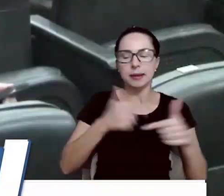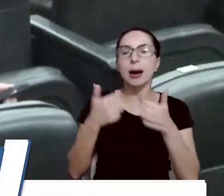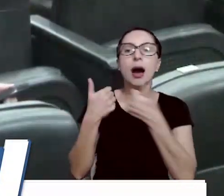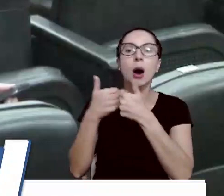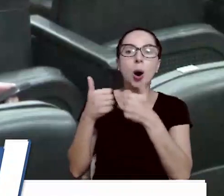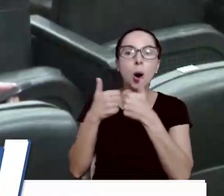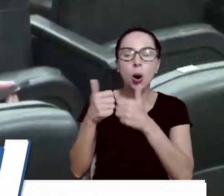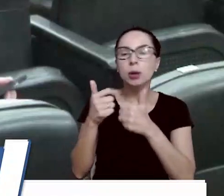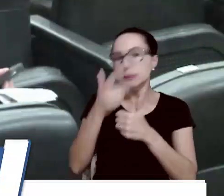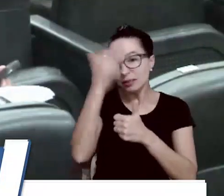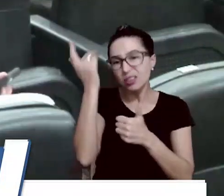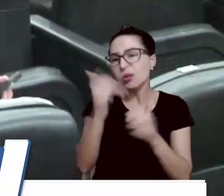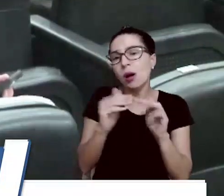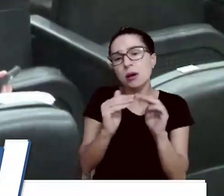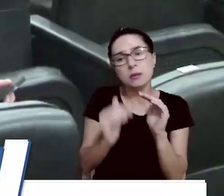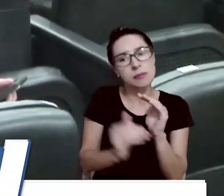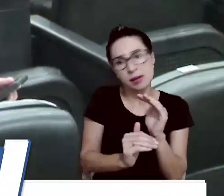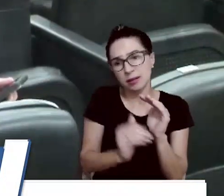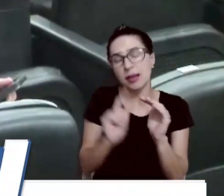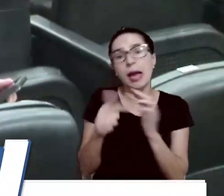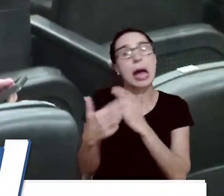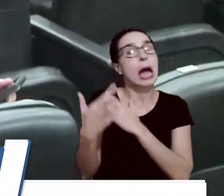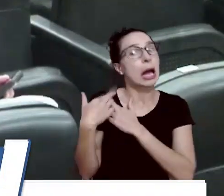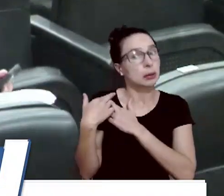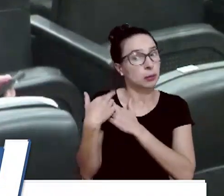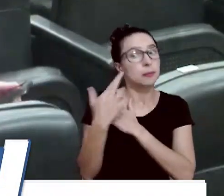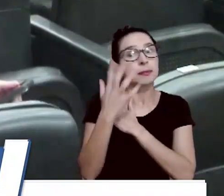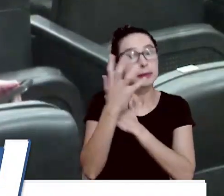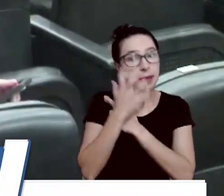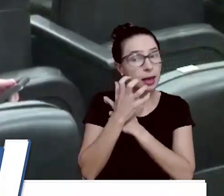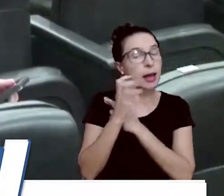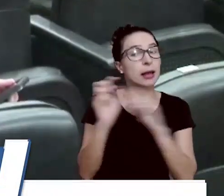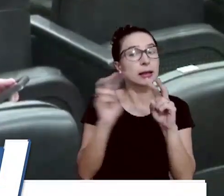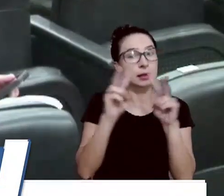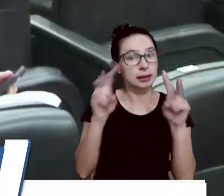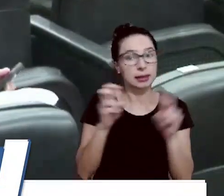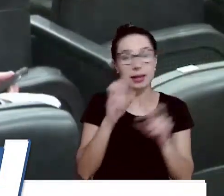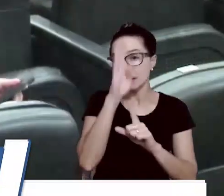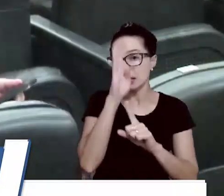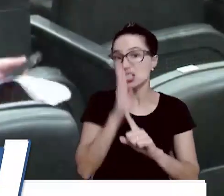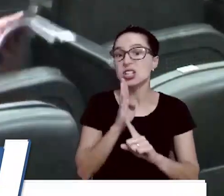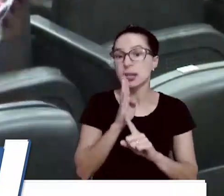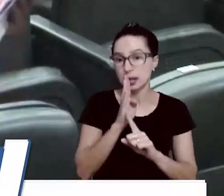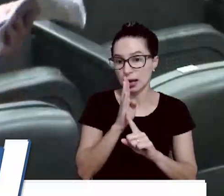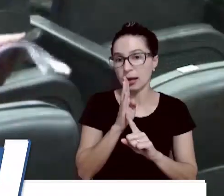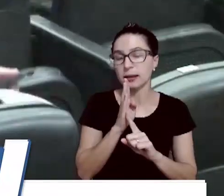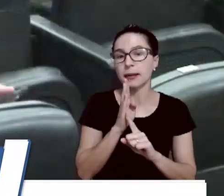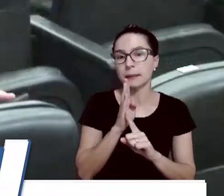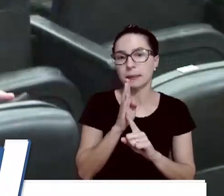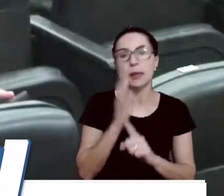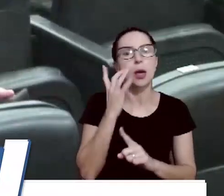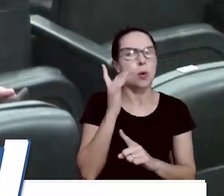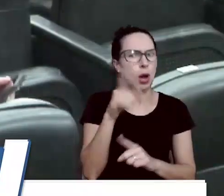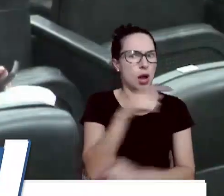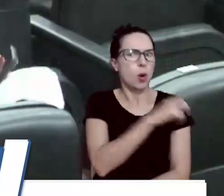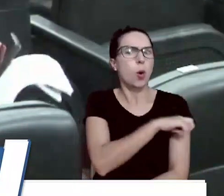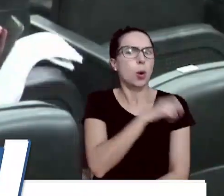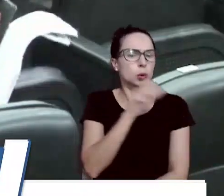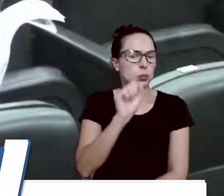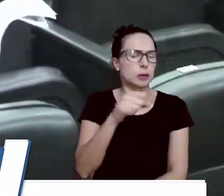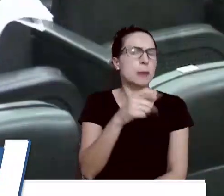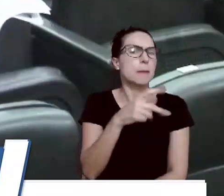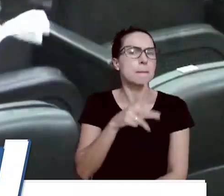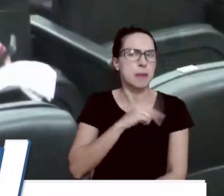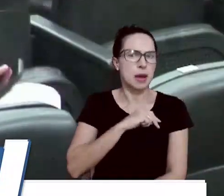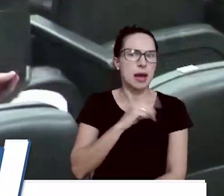trabalho. Então, é uma responsabilidade muito grande essa questão de gratuidade. Eu acho que o estudante, sim, merece, igual você falou, mas nós